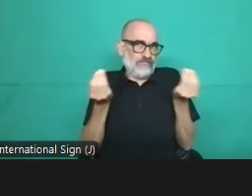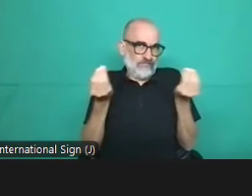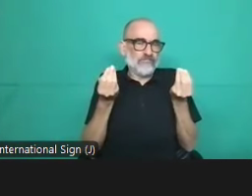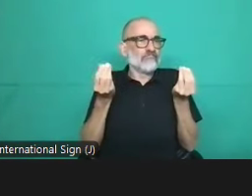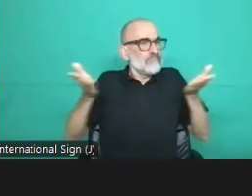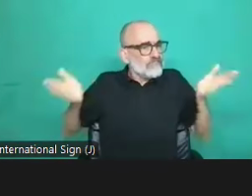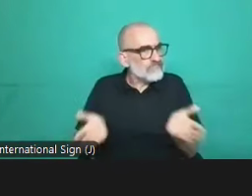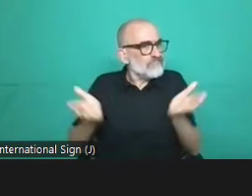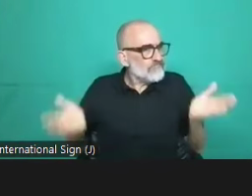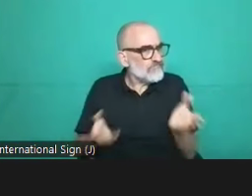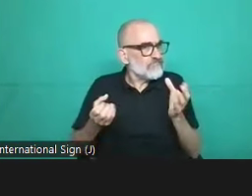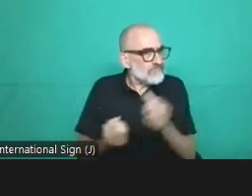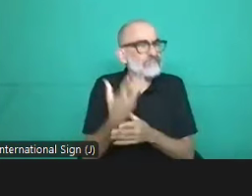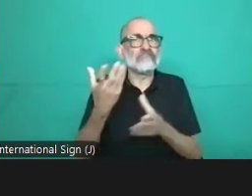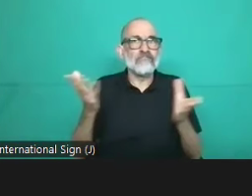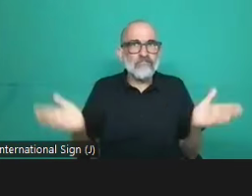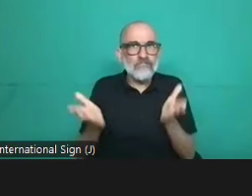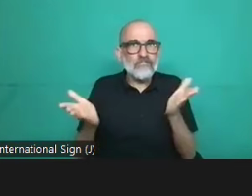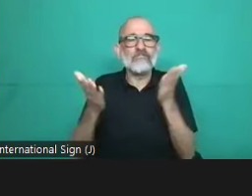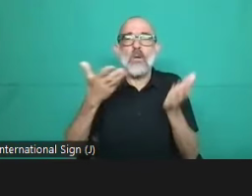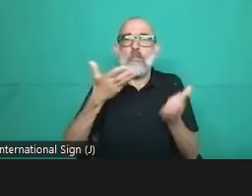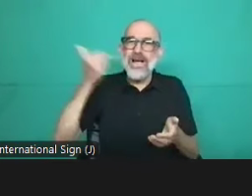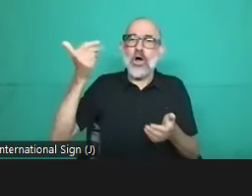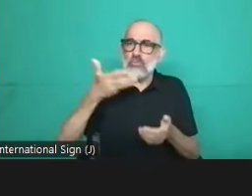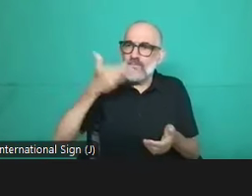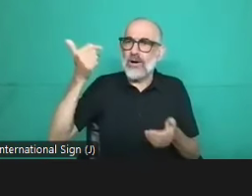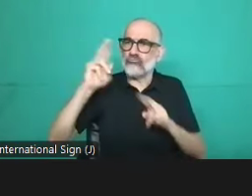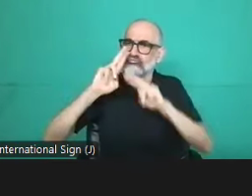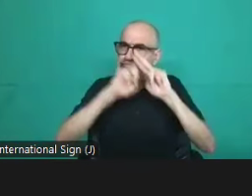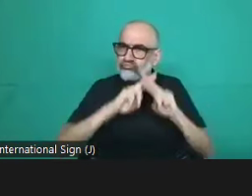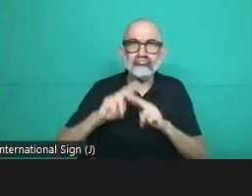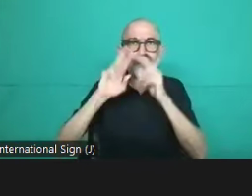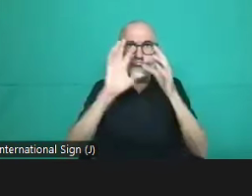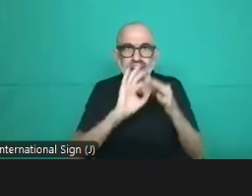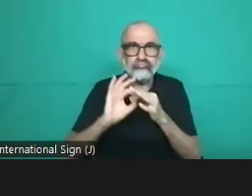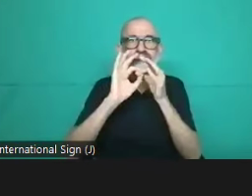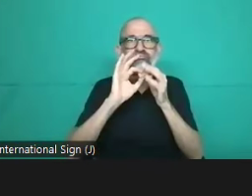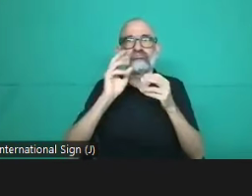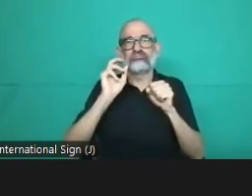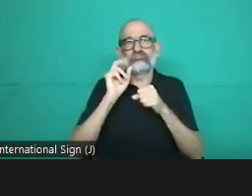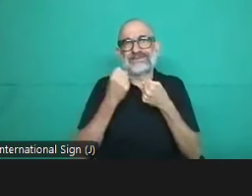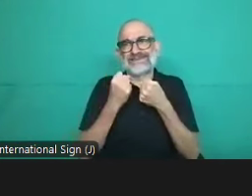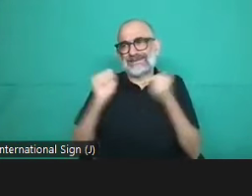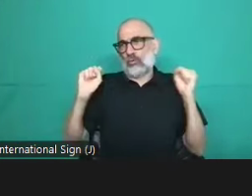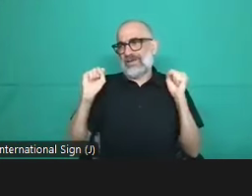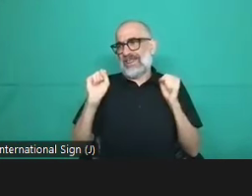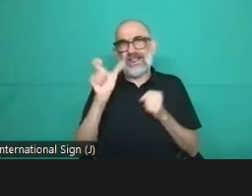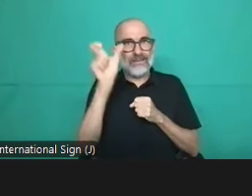da produção, quantidade de produtos e serviços sujeitos à